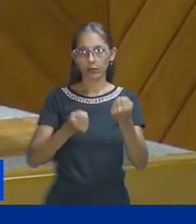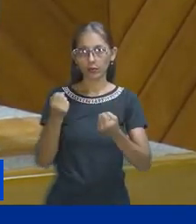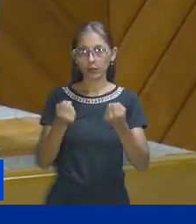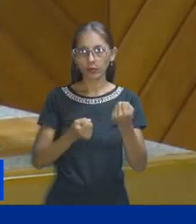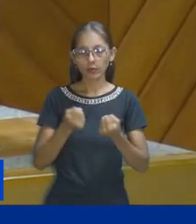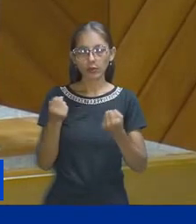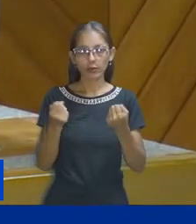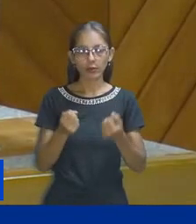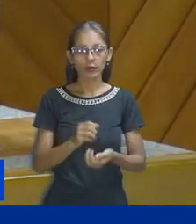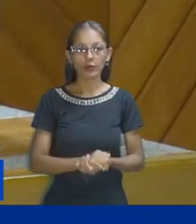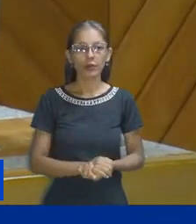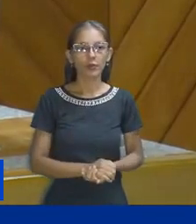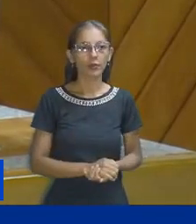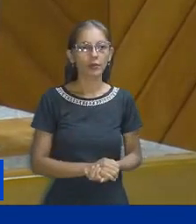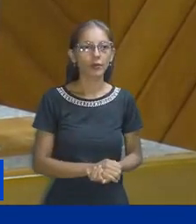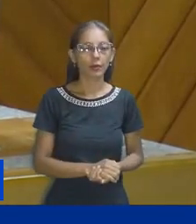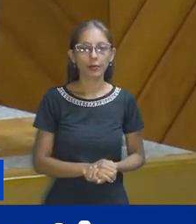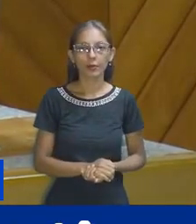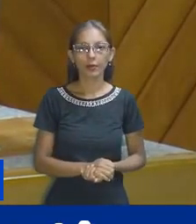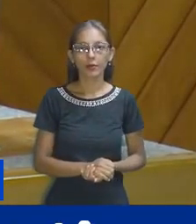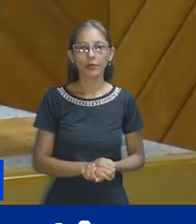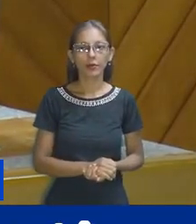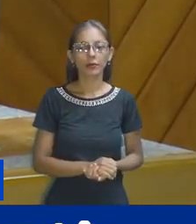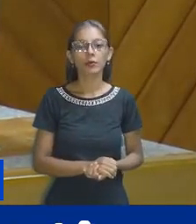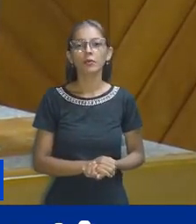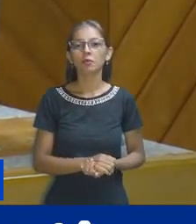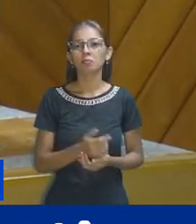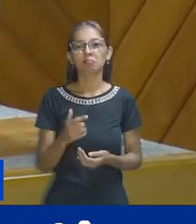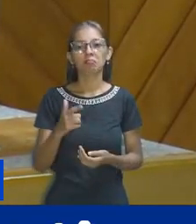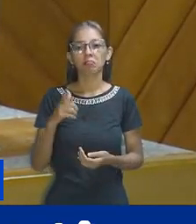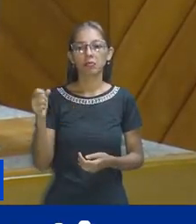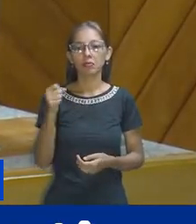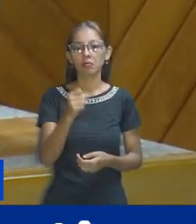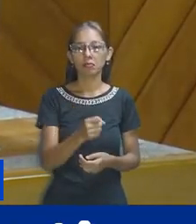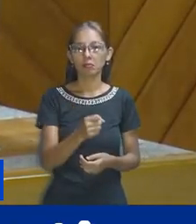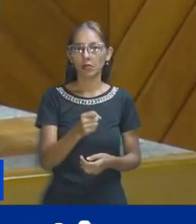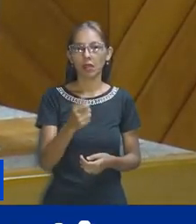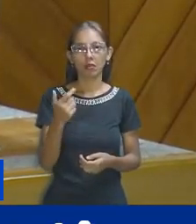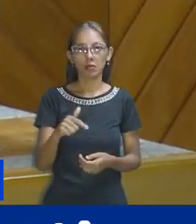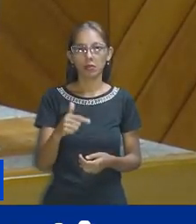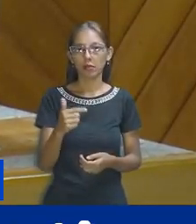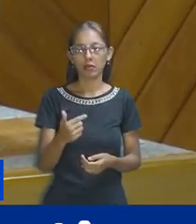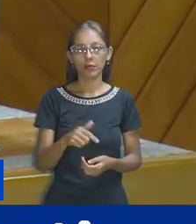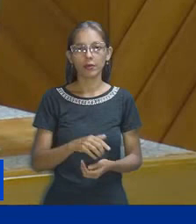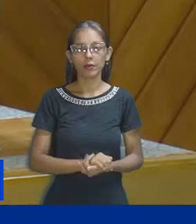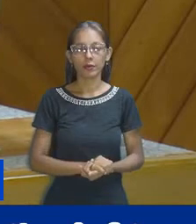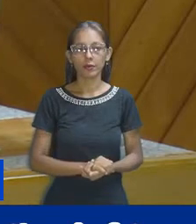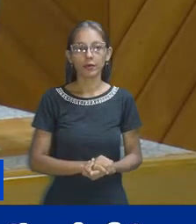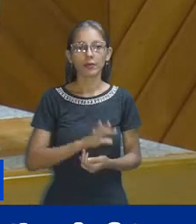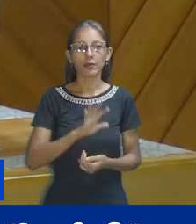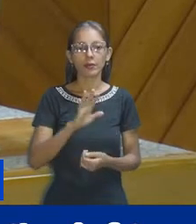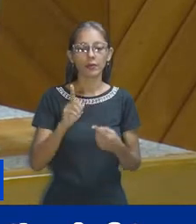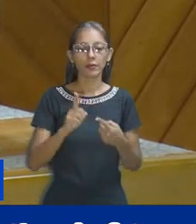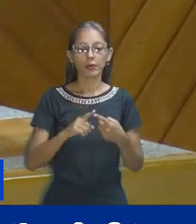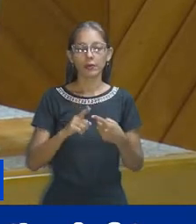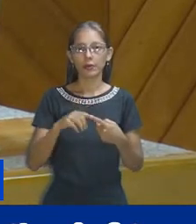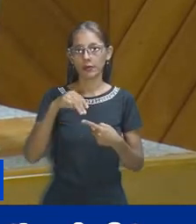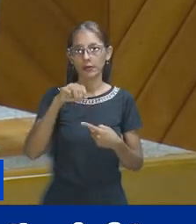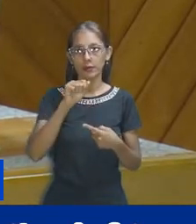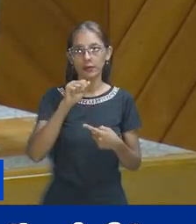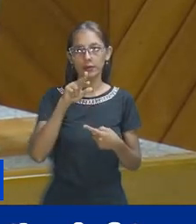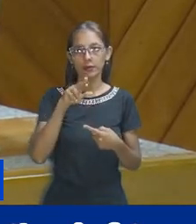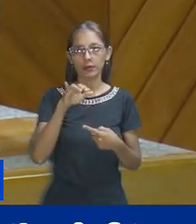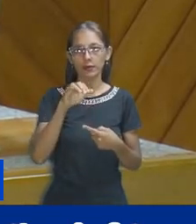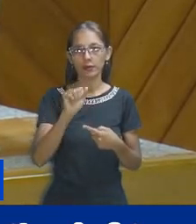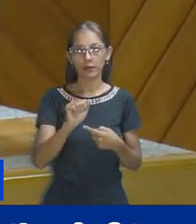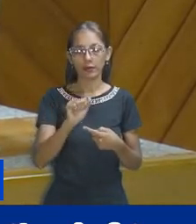não testemunharam em juízo. E a mudança de versão apresentada por Maria Ramos em juízo, pela inexistência de transporte